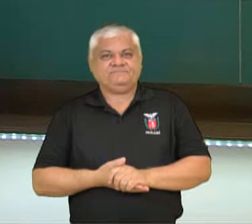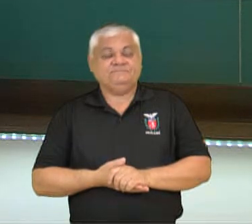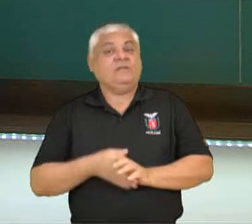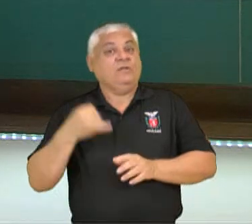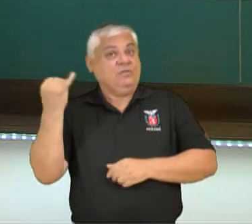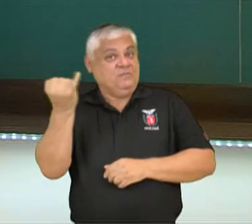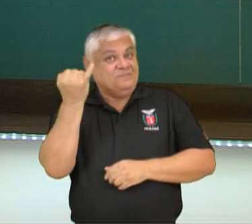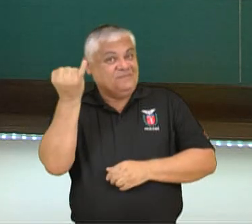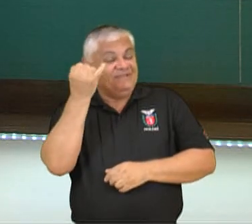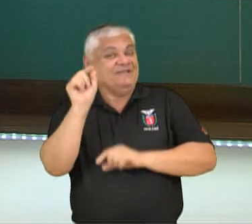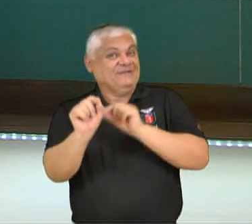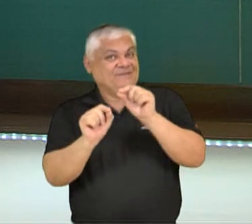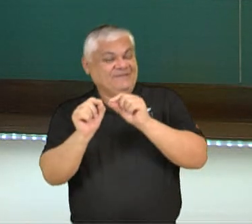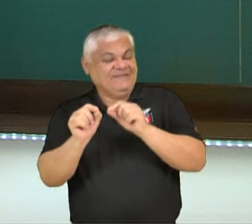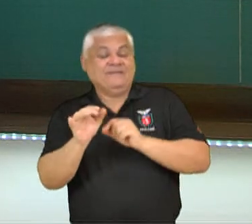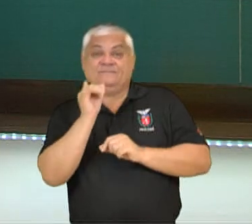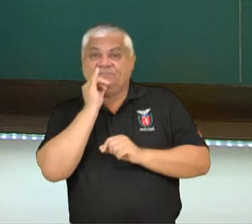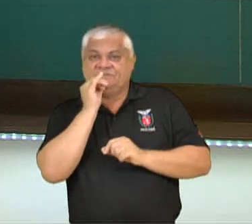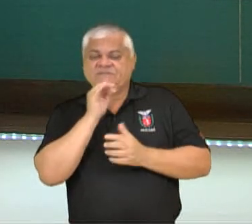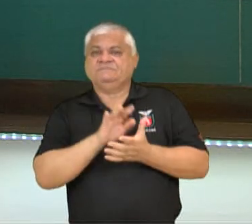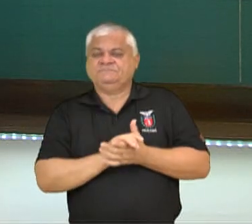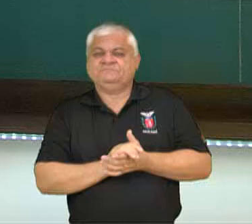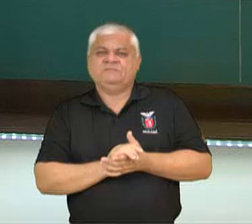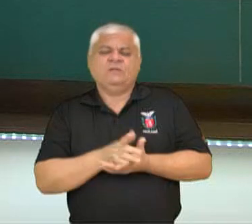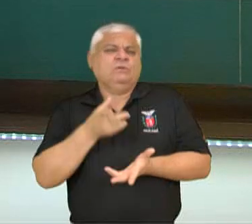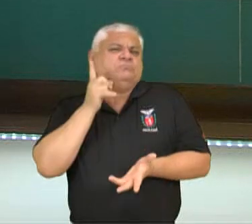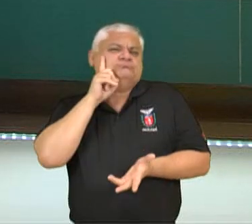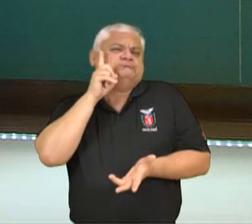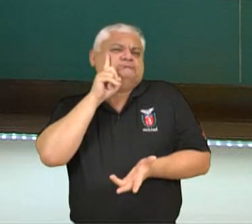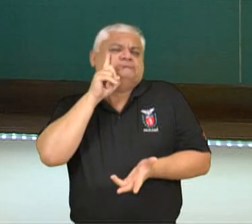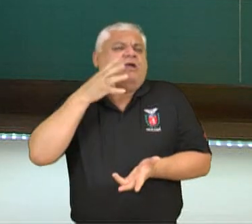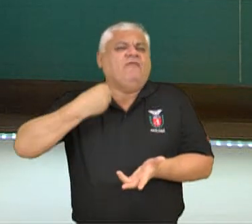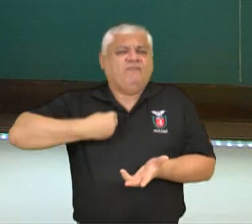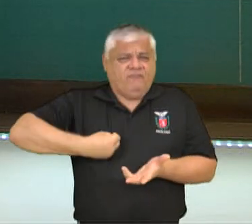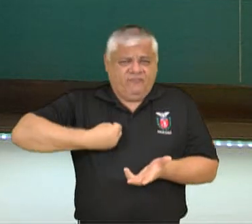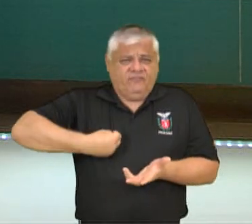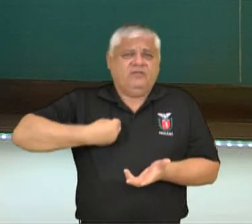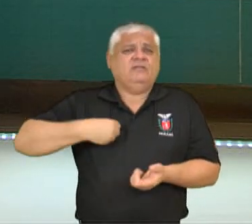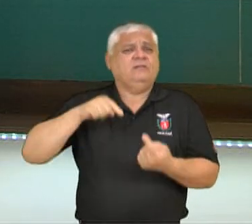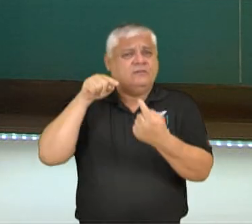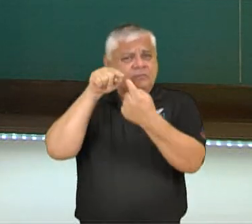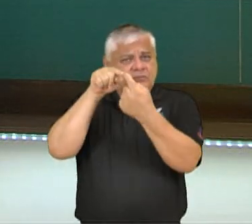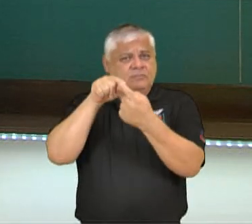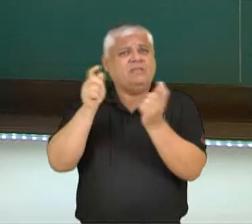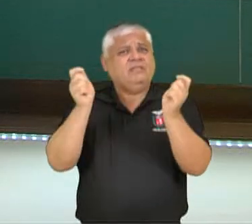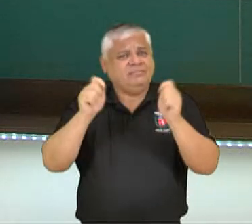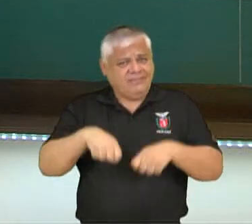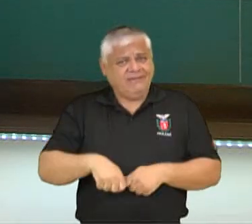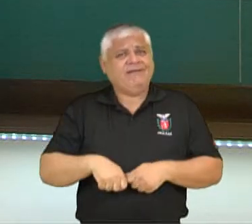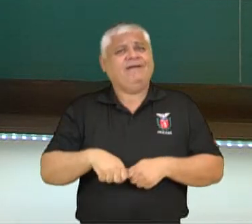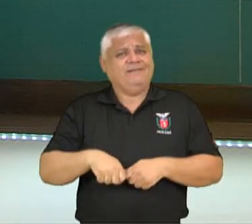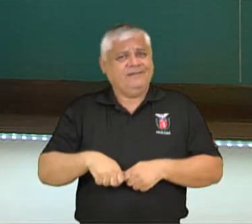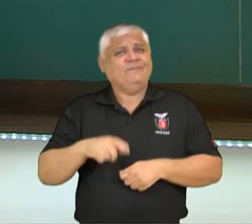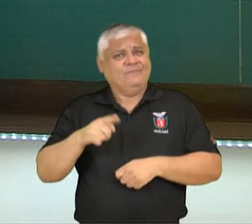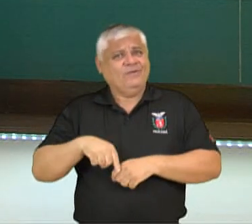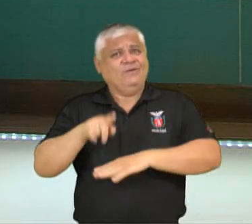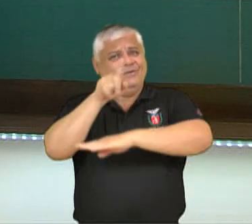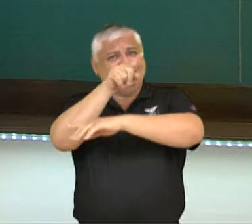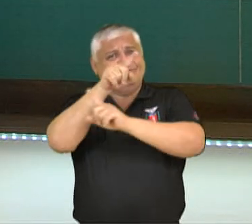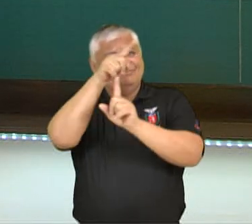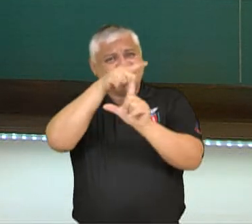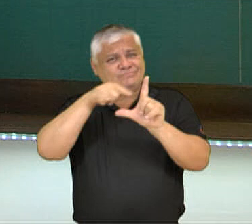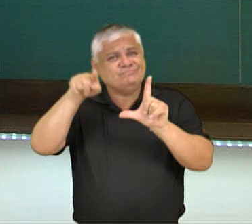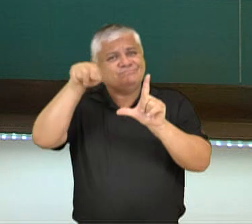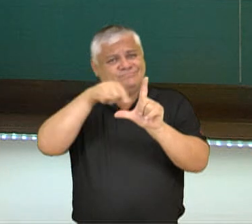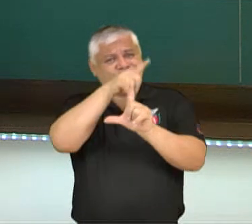Então é importante ressaltar que no dia a dia muitas situações podem ser representadas com a função